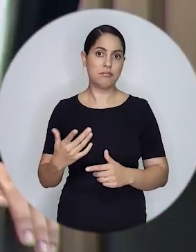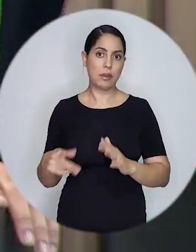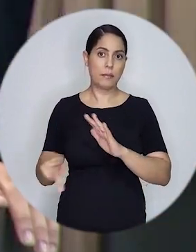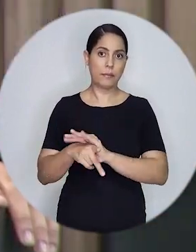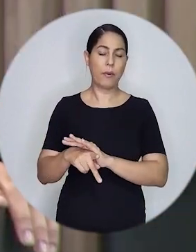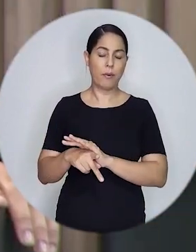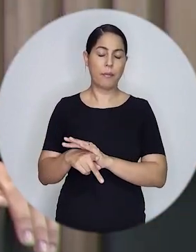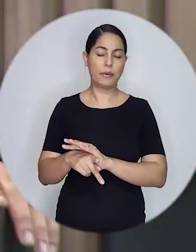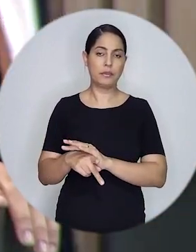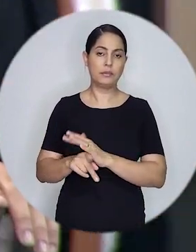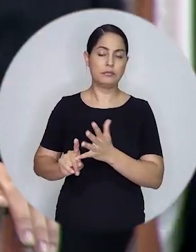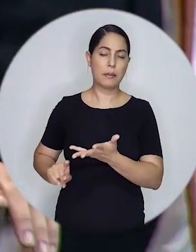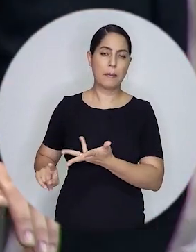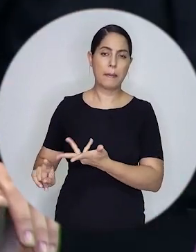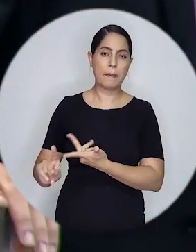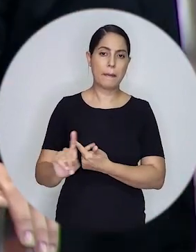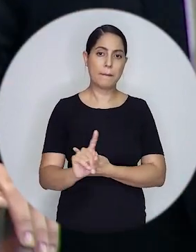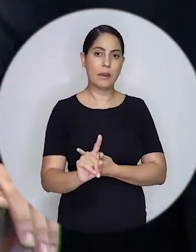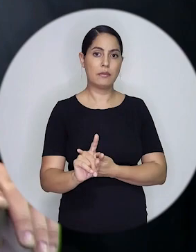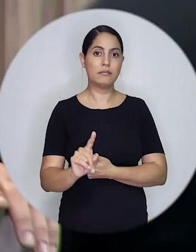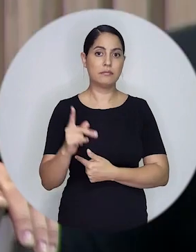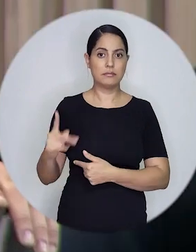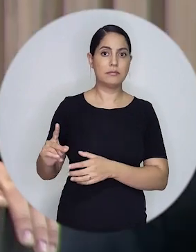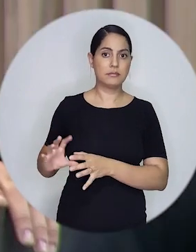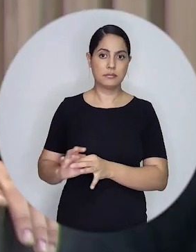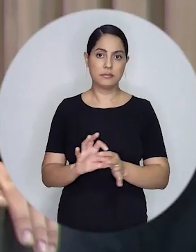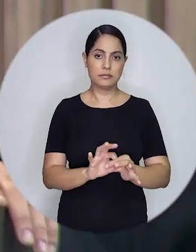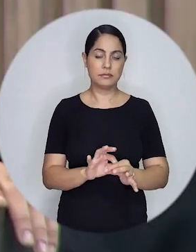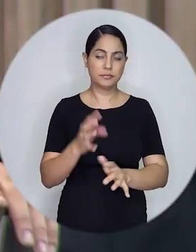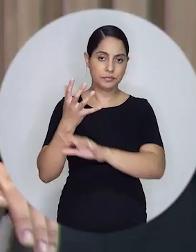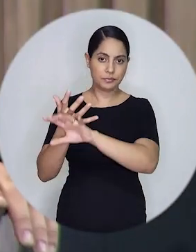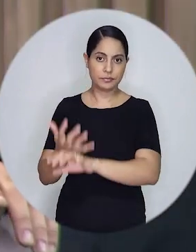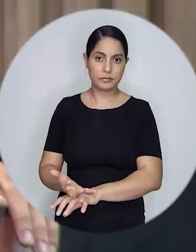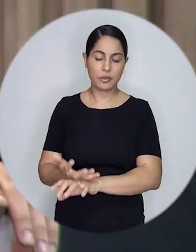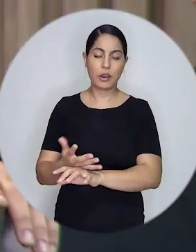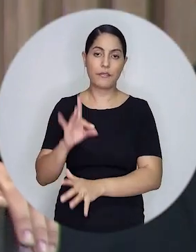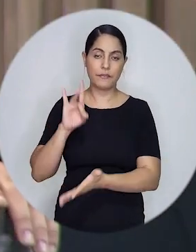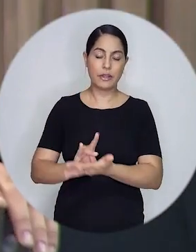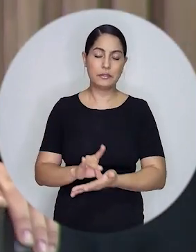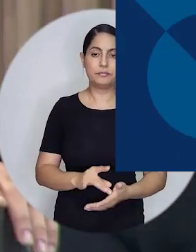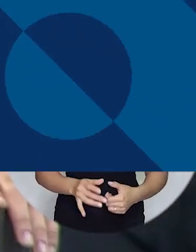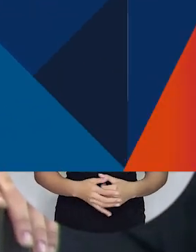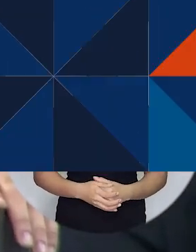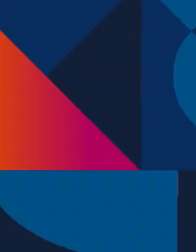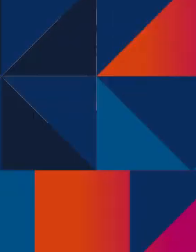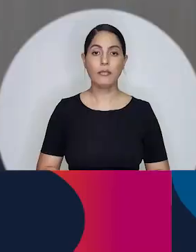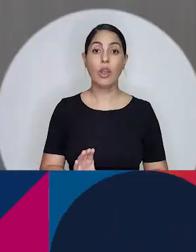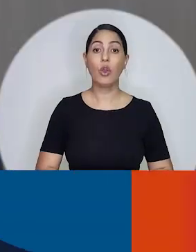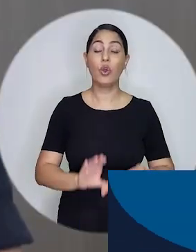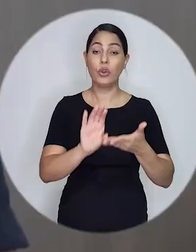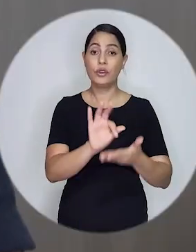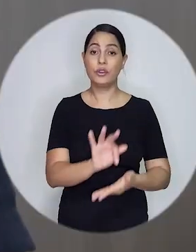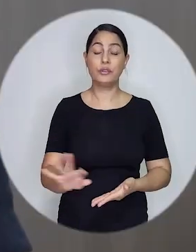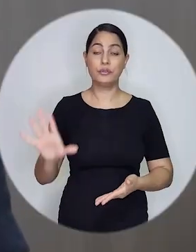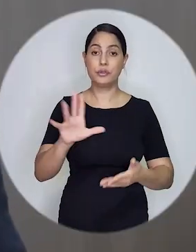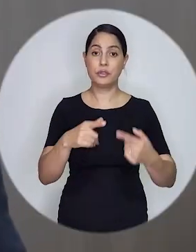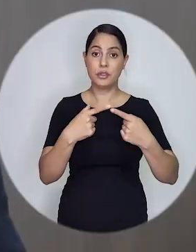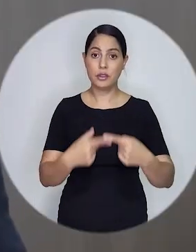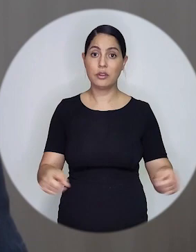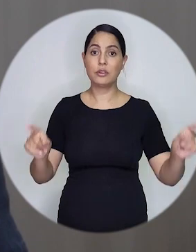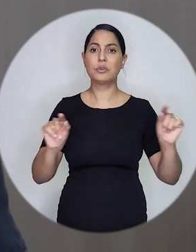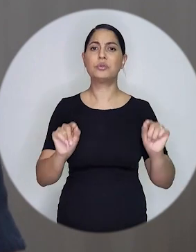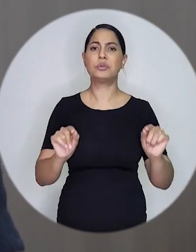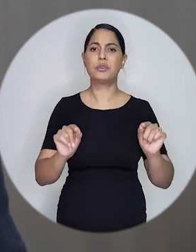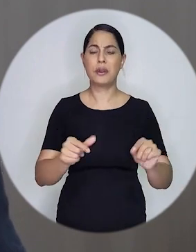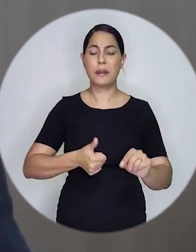Carolina Bori, você tem todas as universidades do Mercosul que estão à disposição para validar esses títulos. O Conselho Federal da